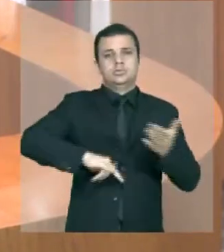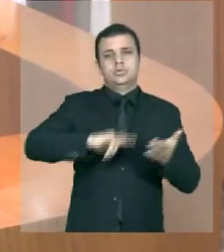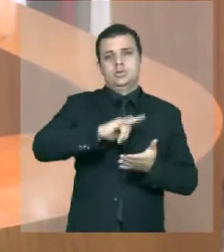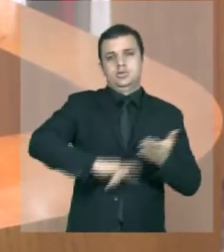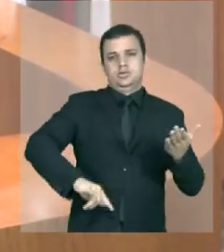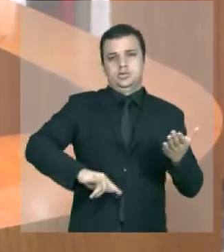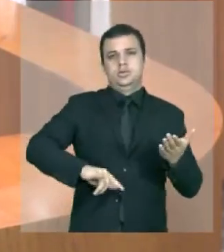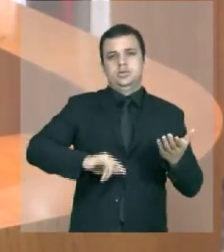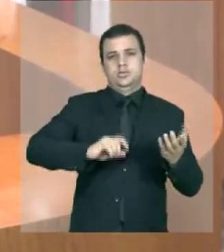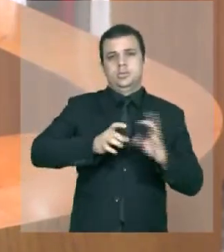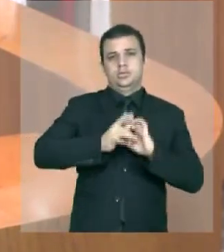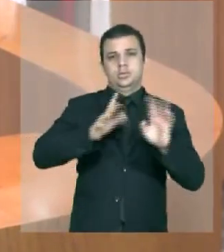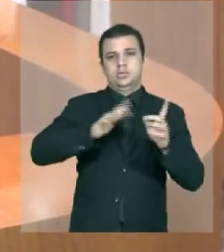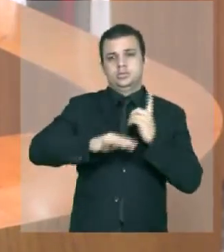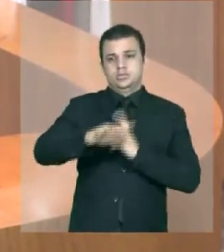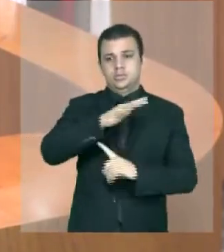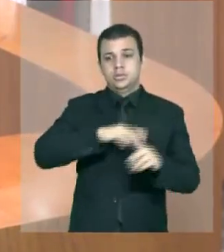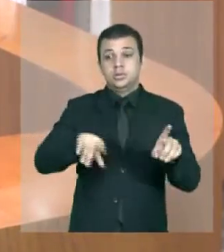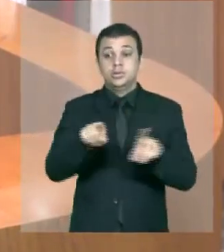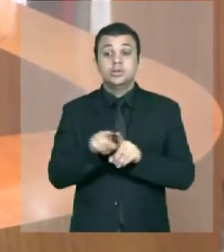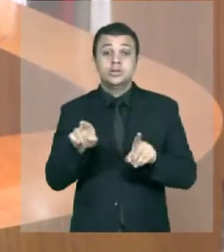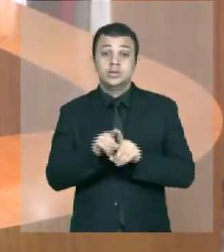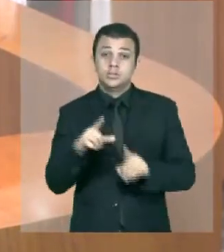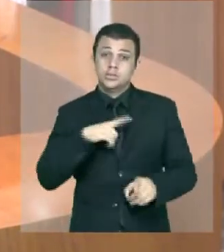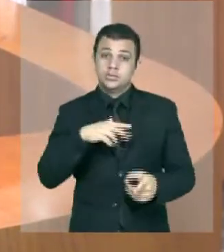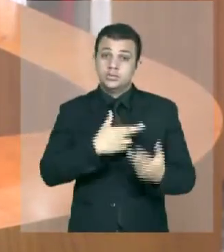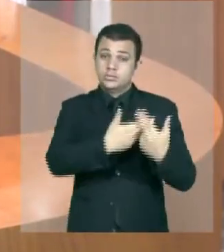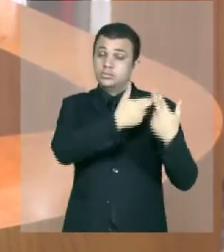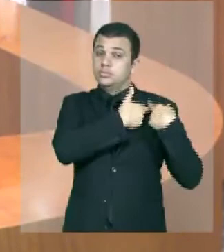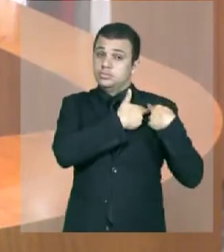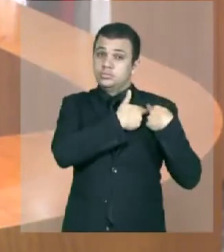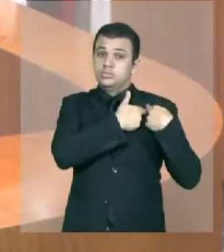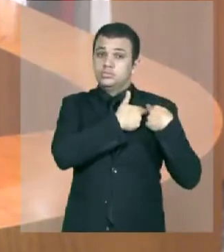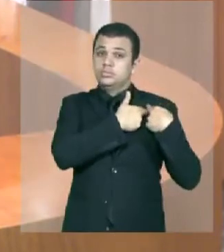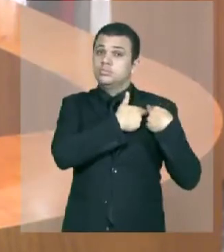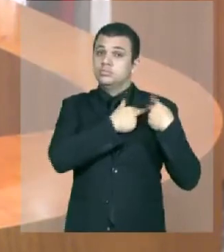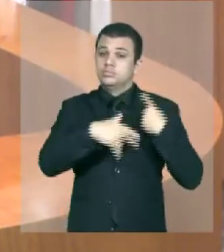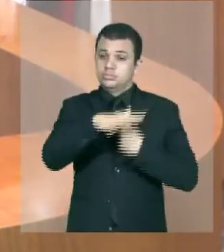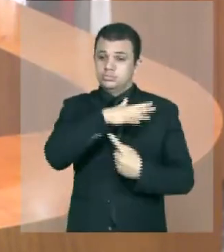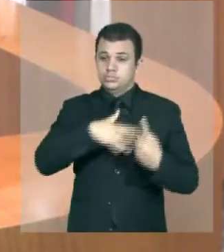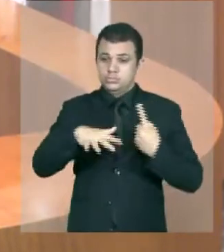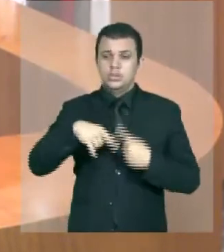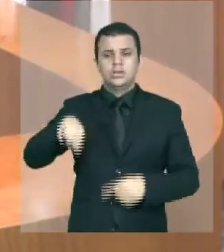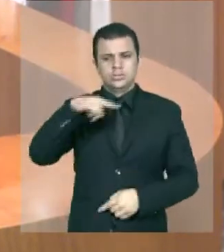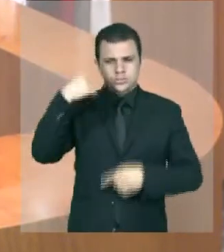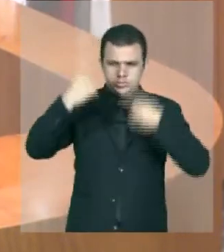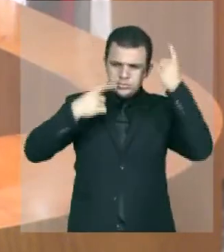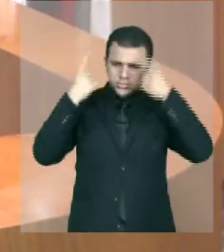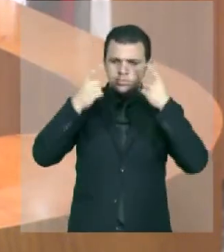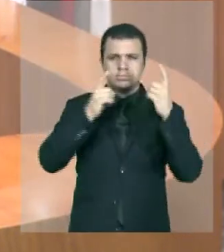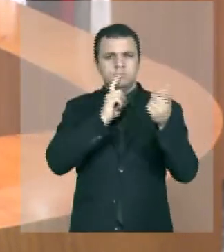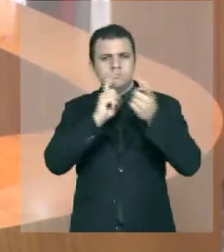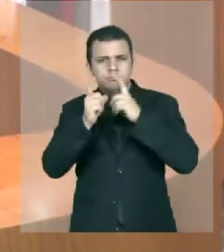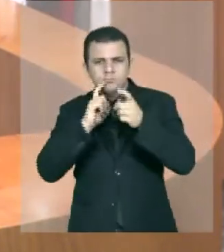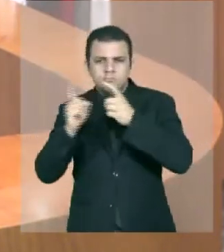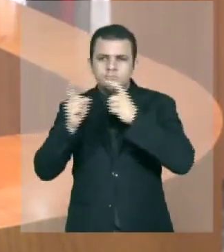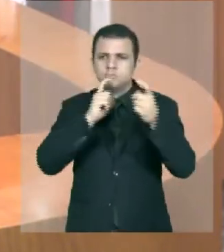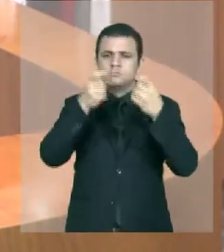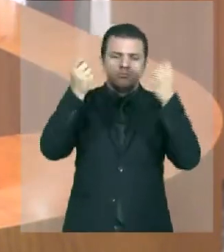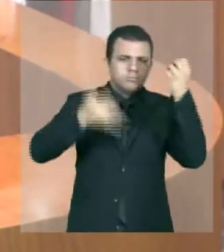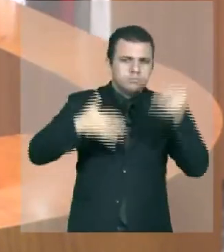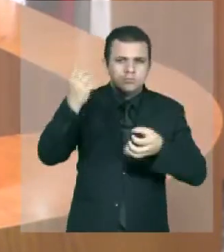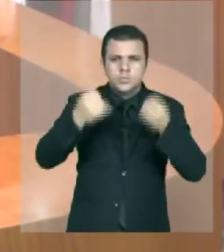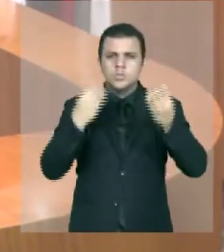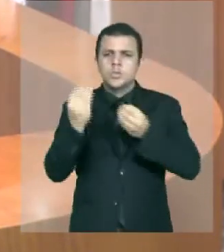mas com a responsabilidade, claro, ambiental. Essa foi a nossa preocupação ao debater, ao discutir as